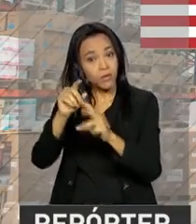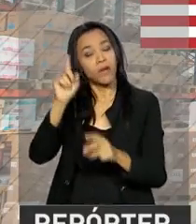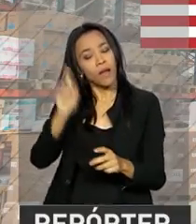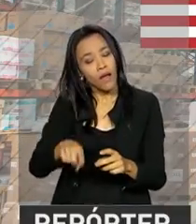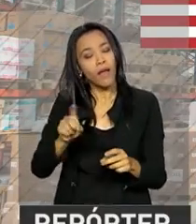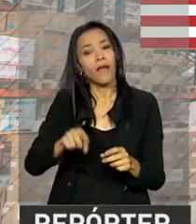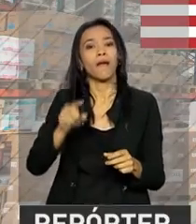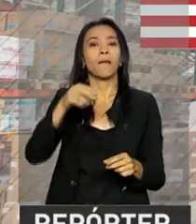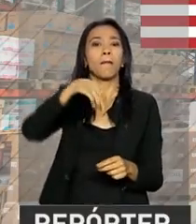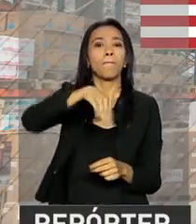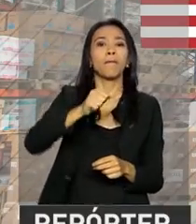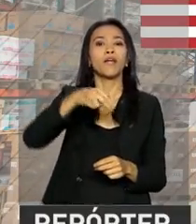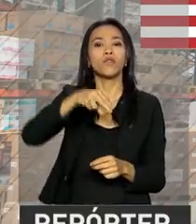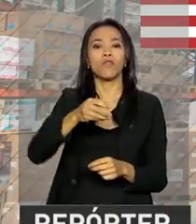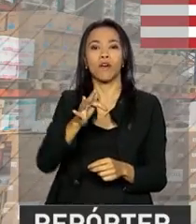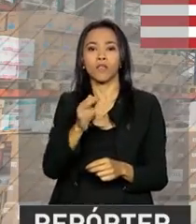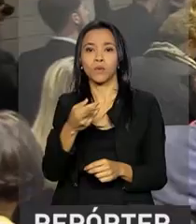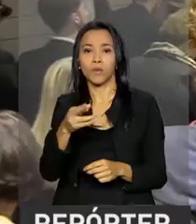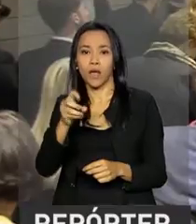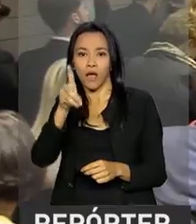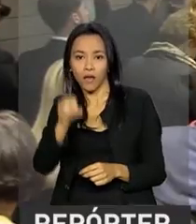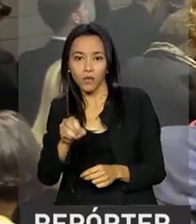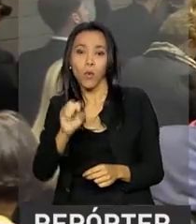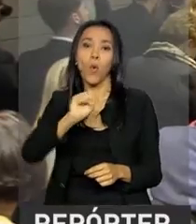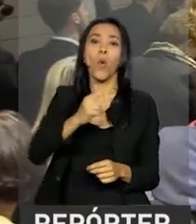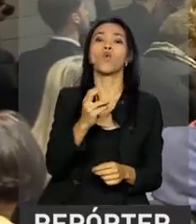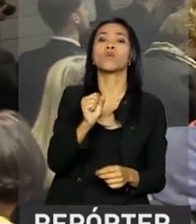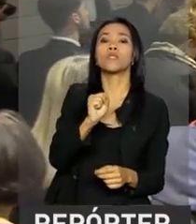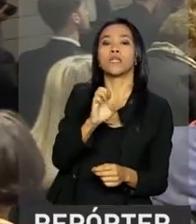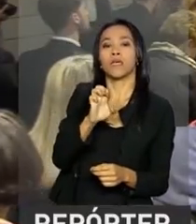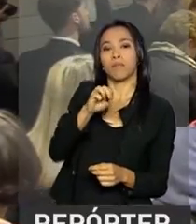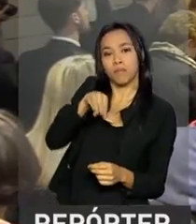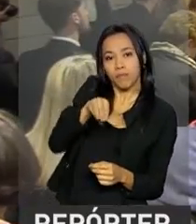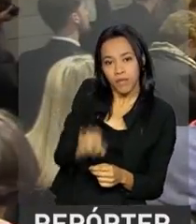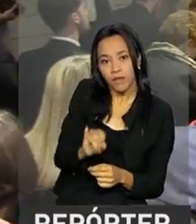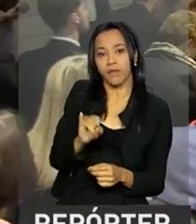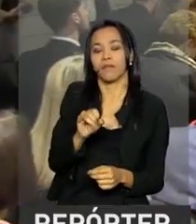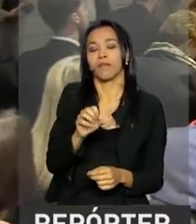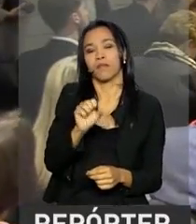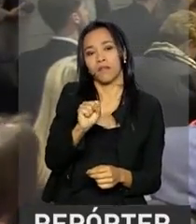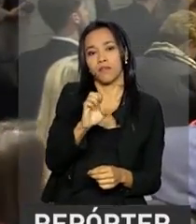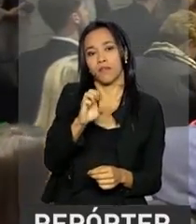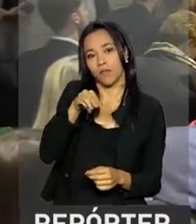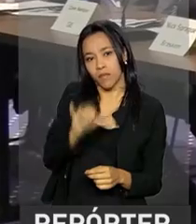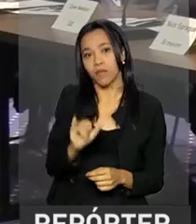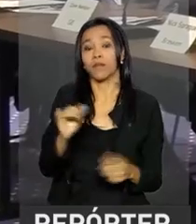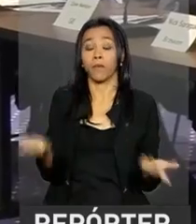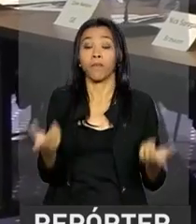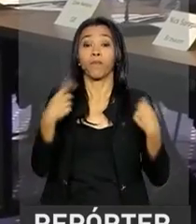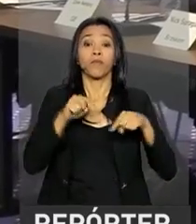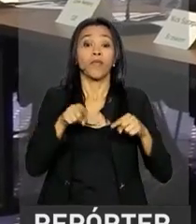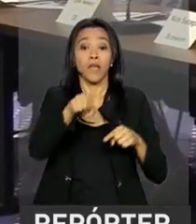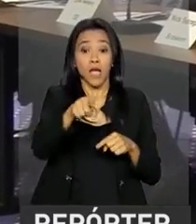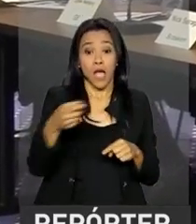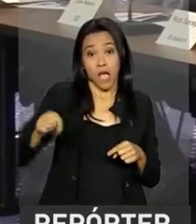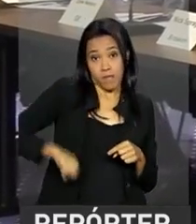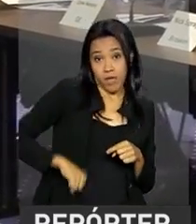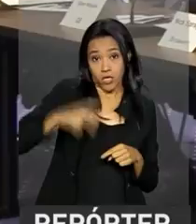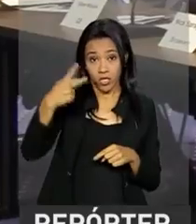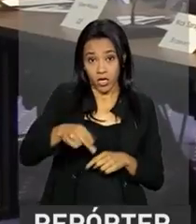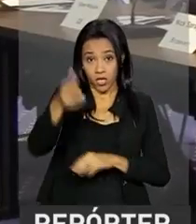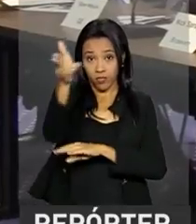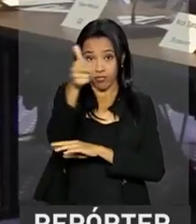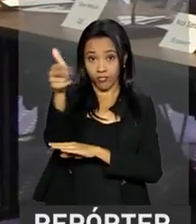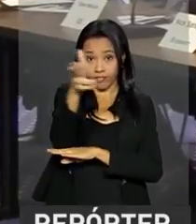ou semimanufaturado e para que comecem os investimentos cresçam ainda mais a embaixada do brasil em